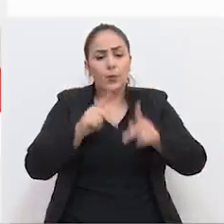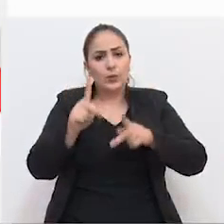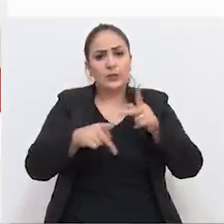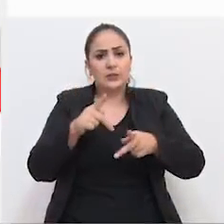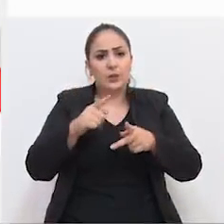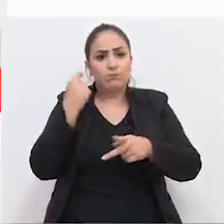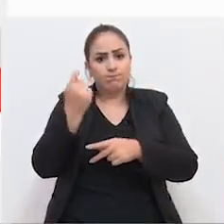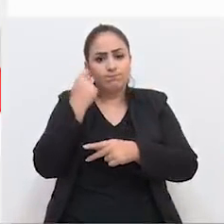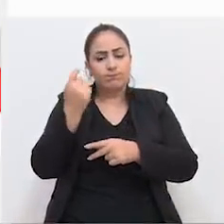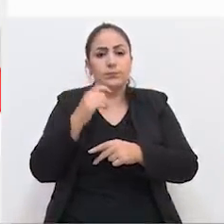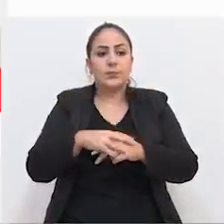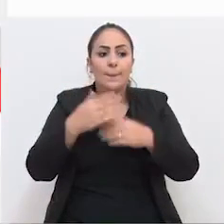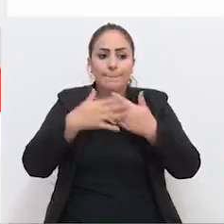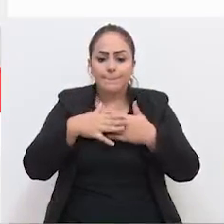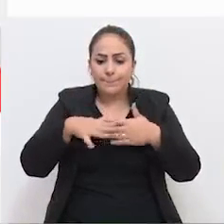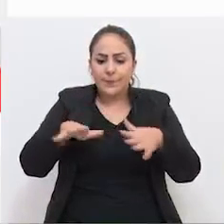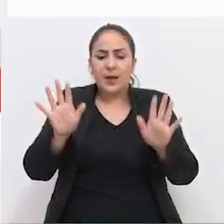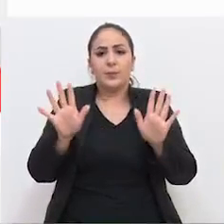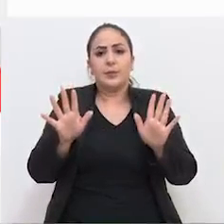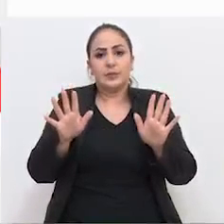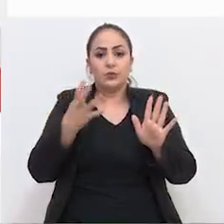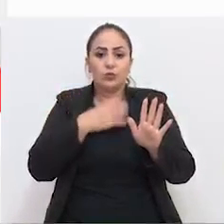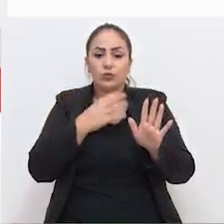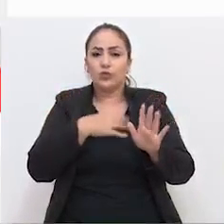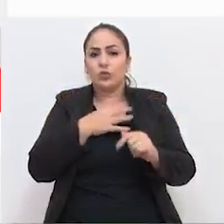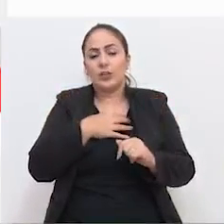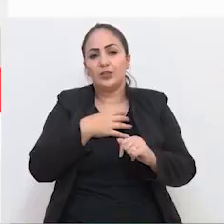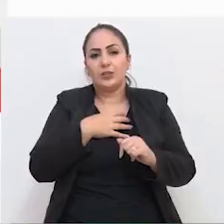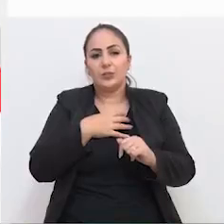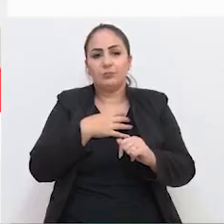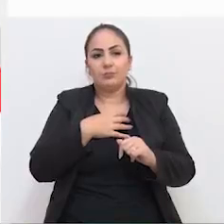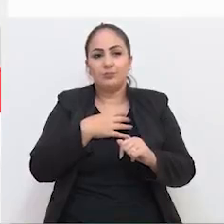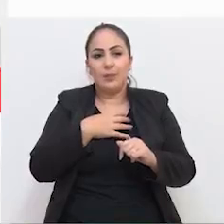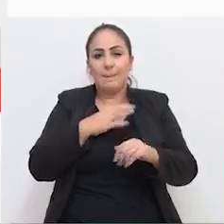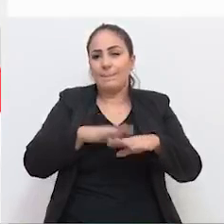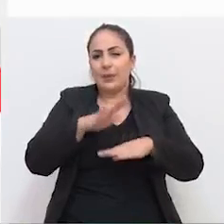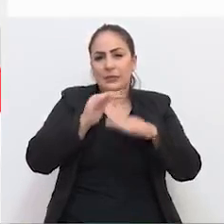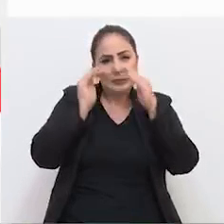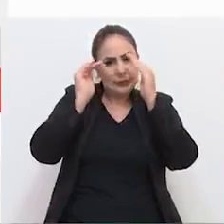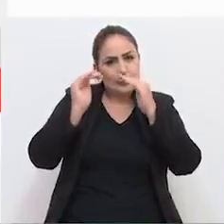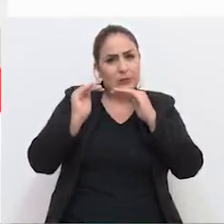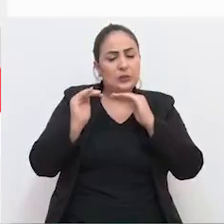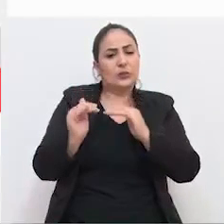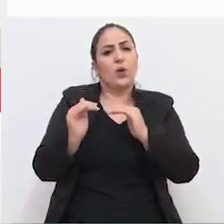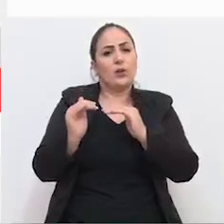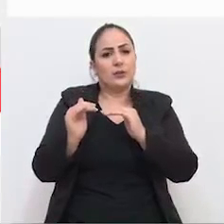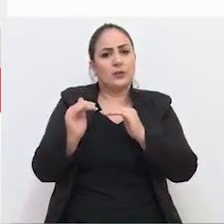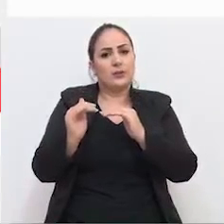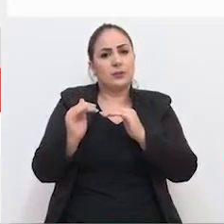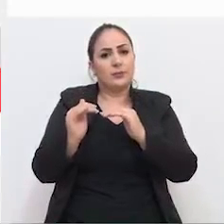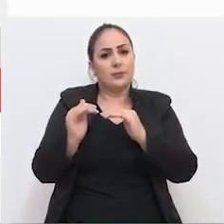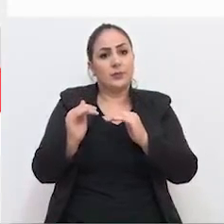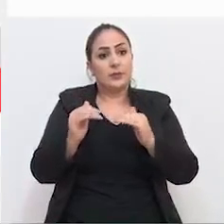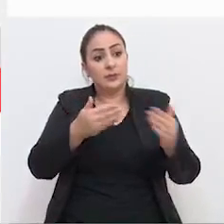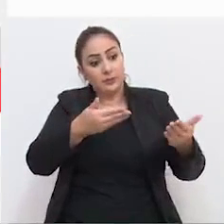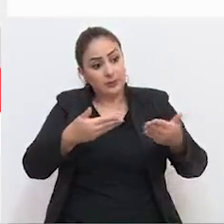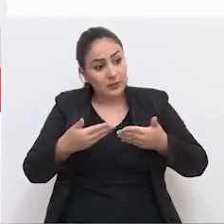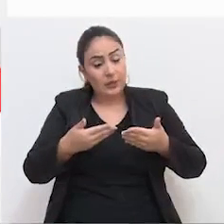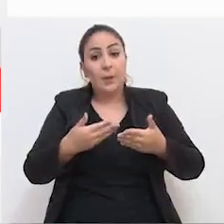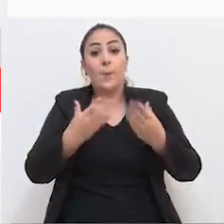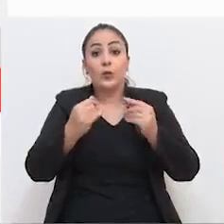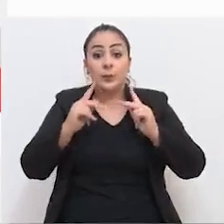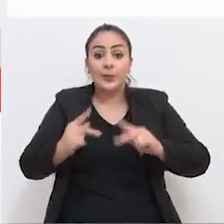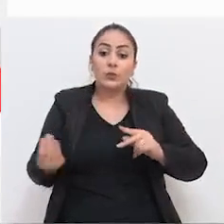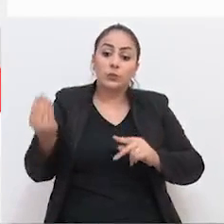à população gaúcha, que abre a porta de uma forma muito respeitosa, calorosa. Muitas pessoas